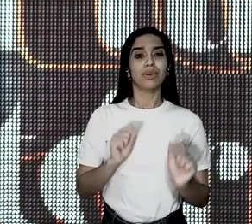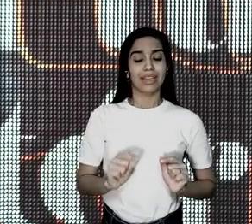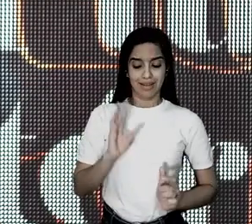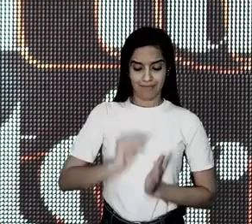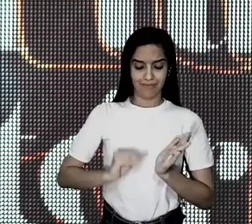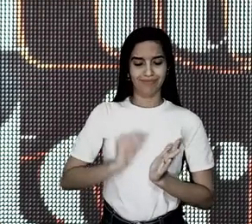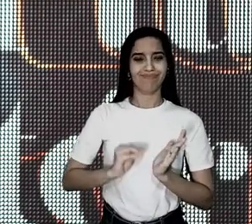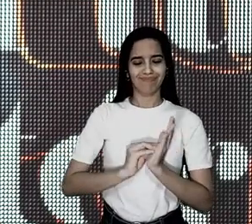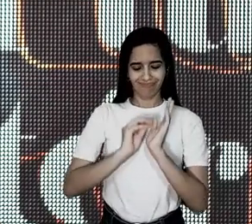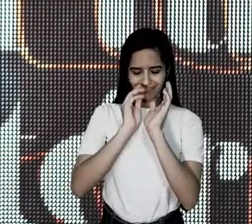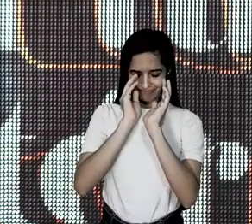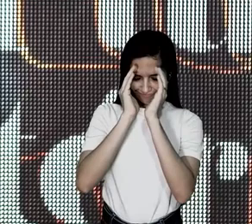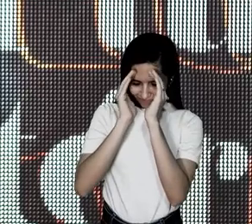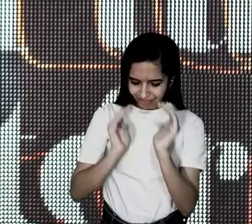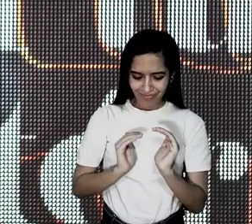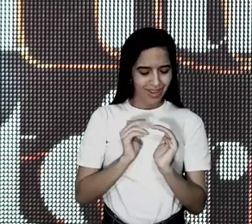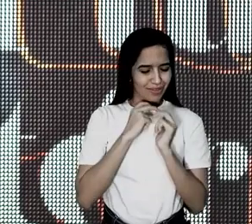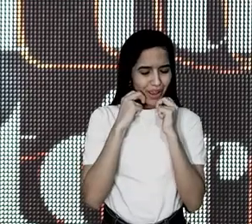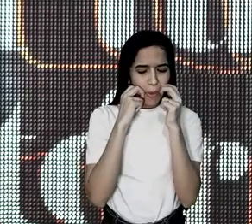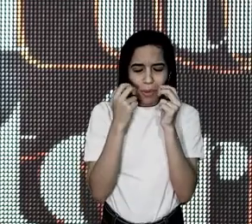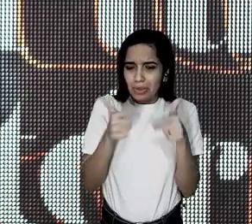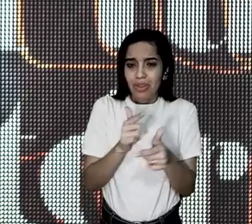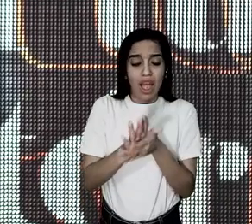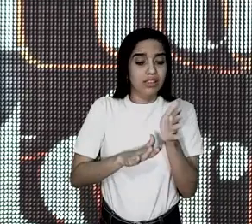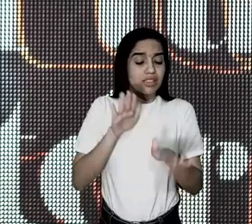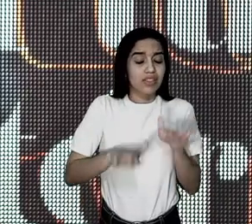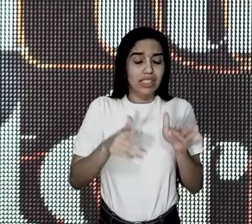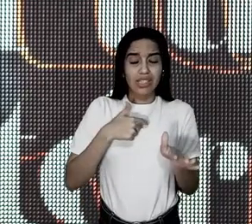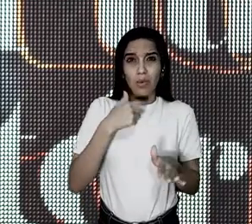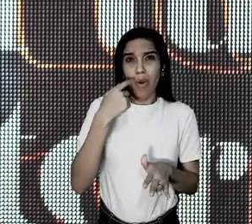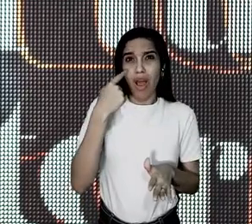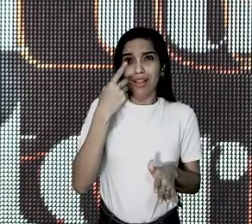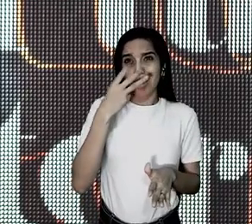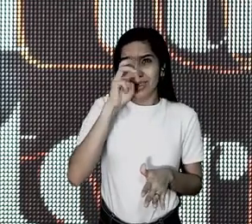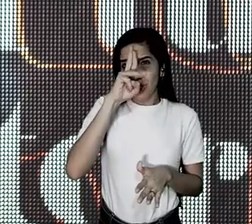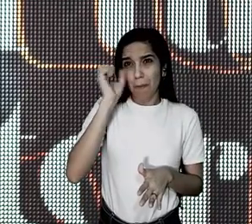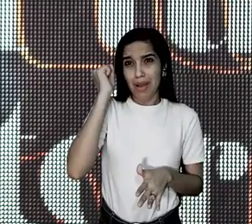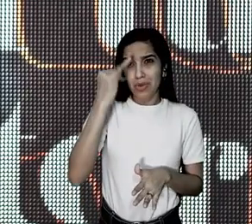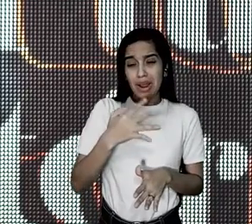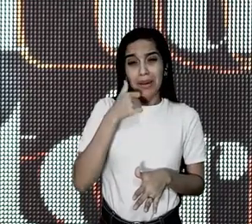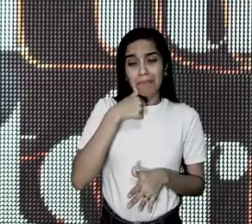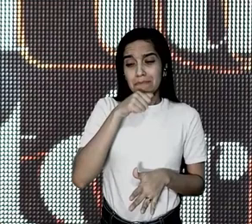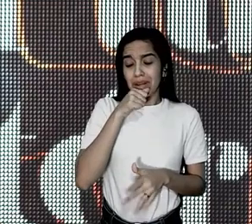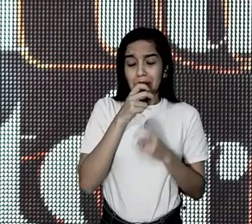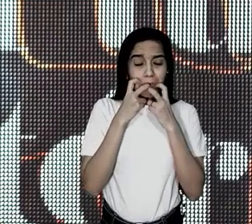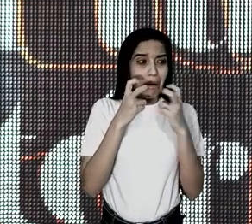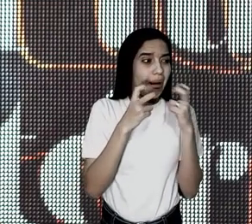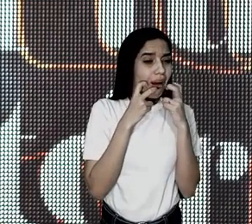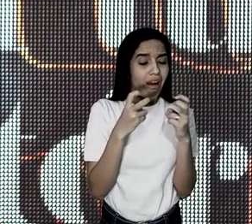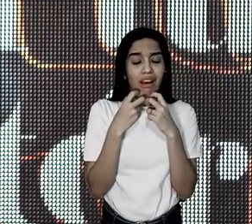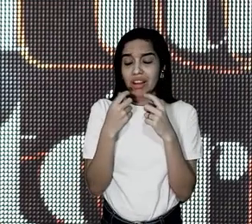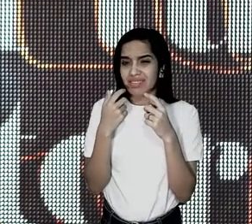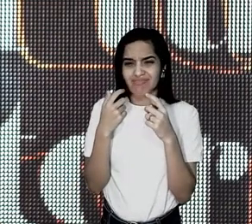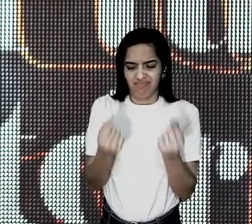existir. Quantas vezes eu não recebi ligações 3, 4 horas da manhã de mães desesperadas, que não estavam nem um pouco preocupadas